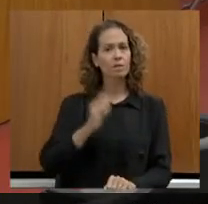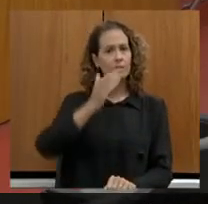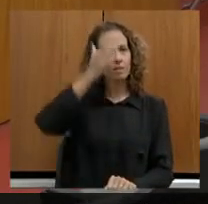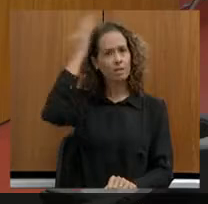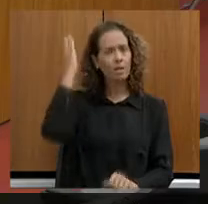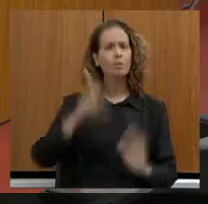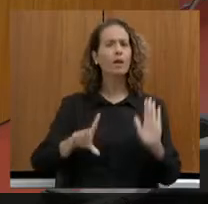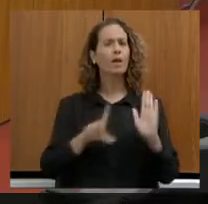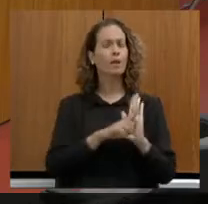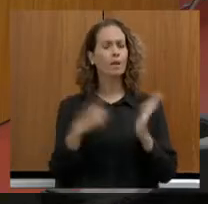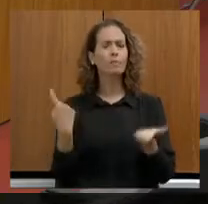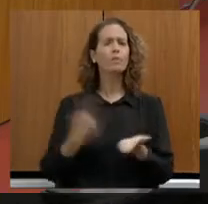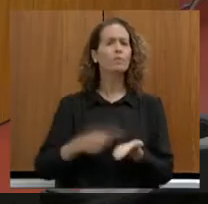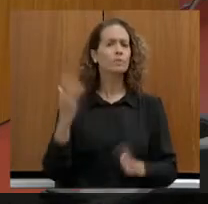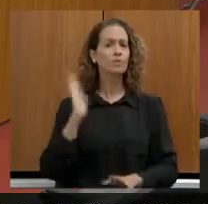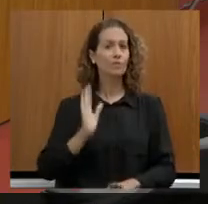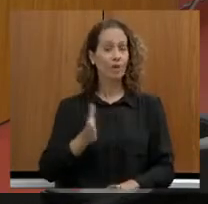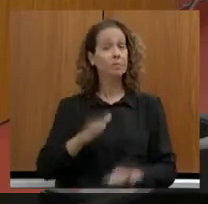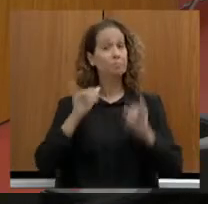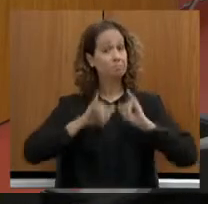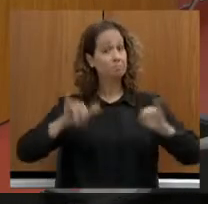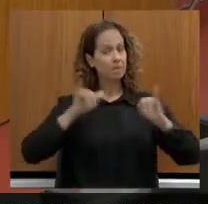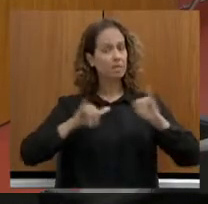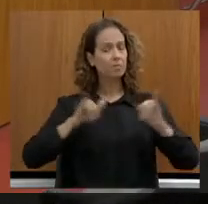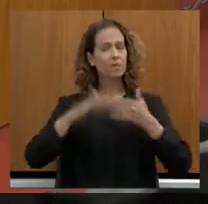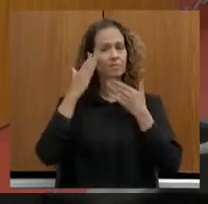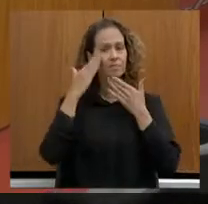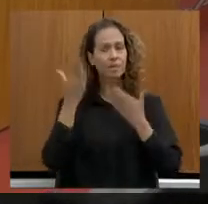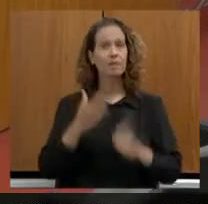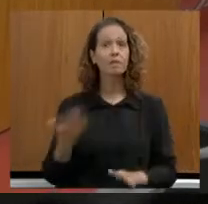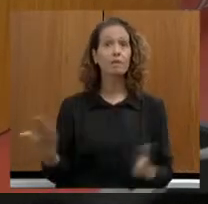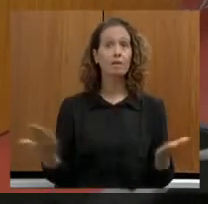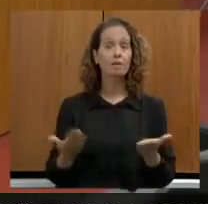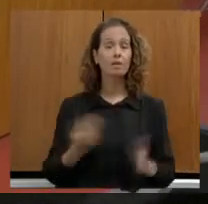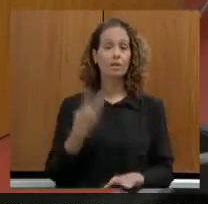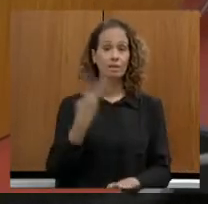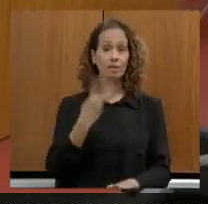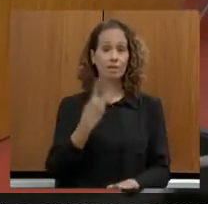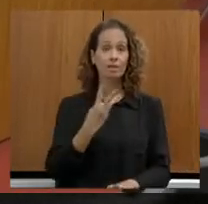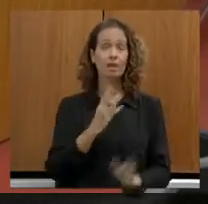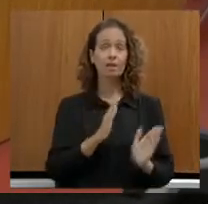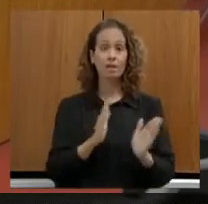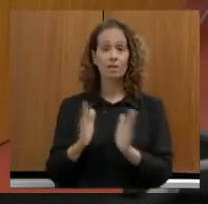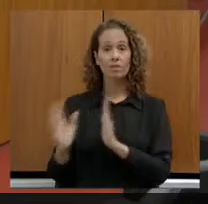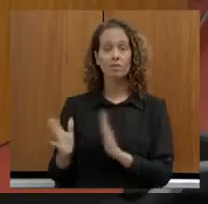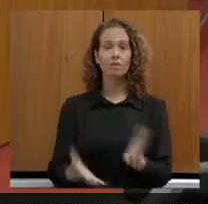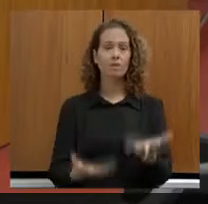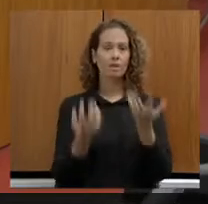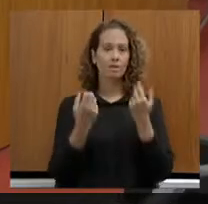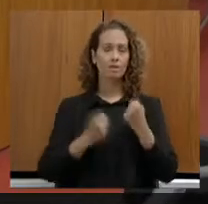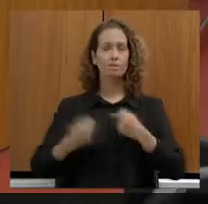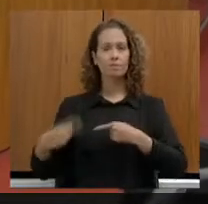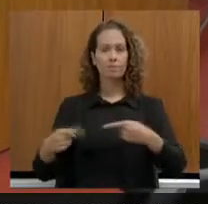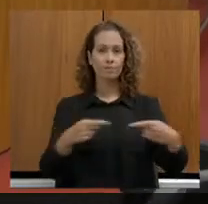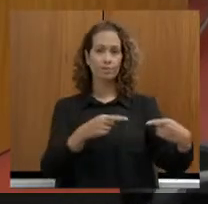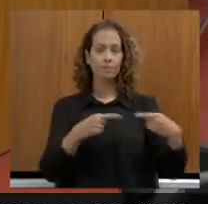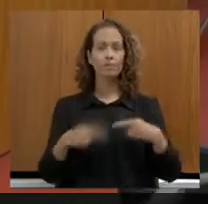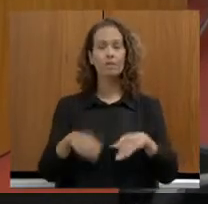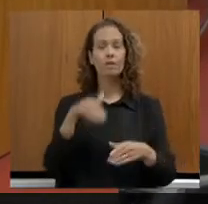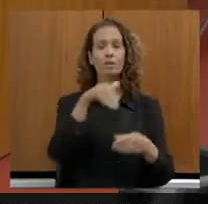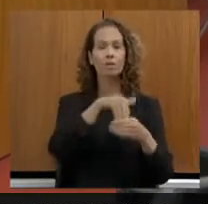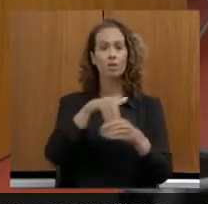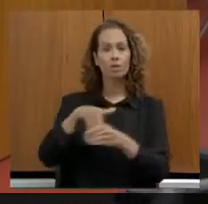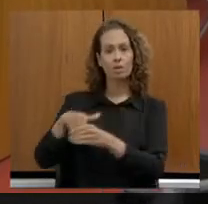agradecer a presença e parabenizar pela campanha passa-se a terceira fase da Ordem do dia que compreende o recebimento a discussão EA votação